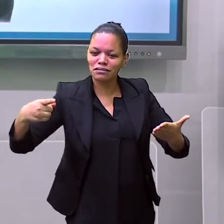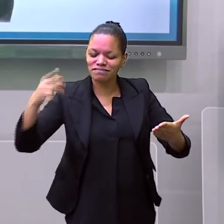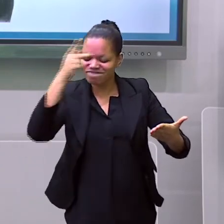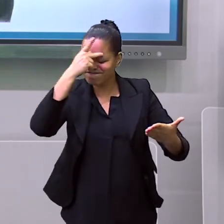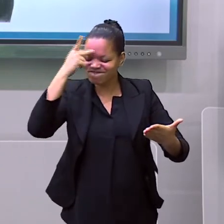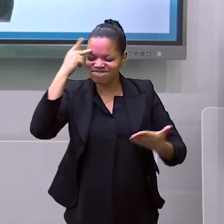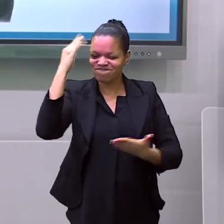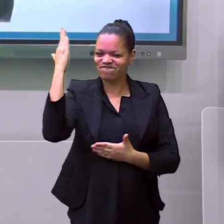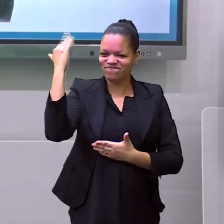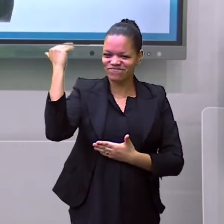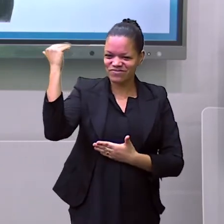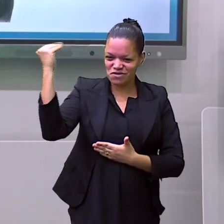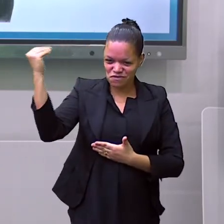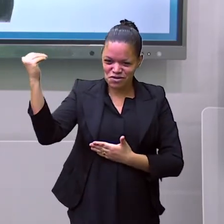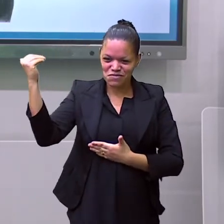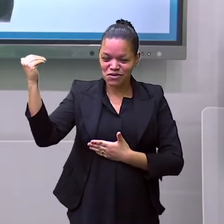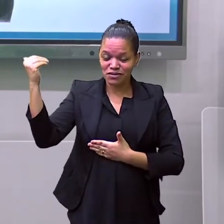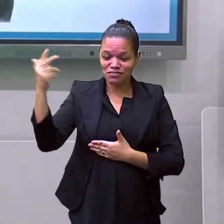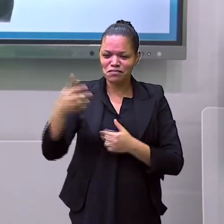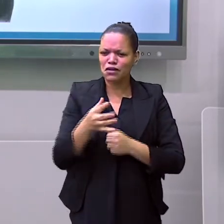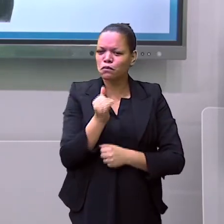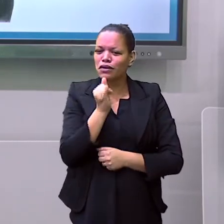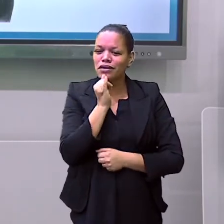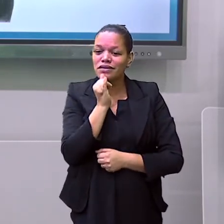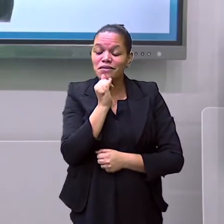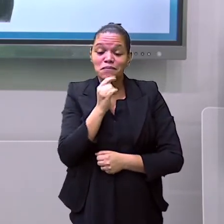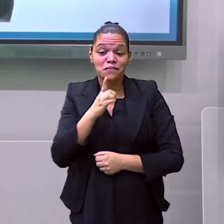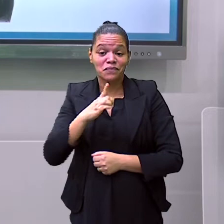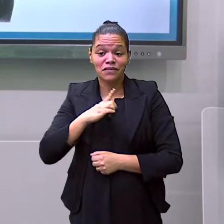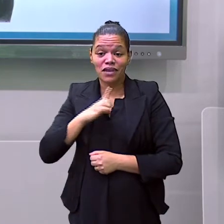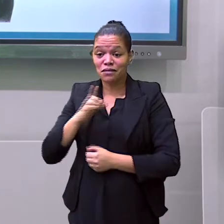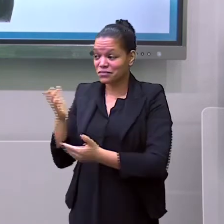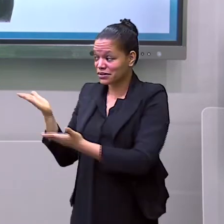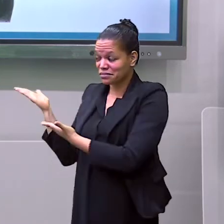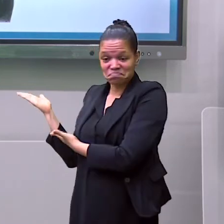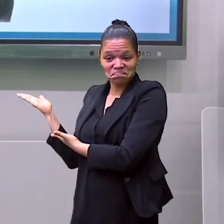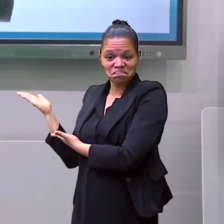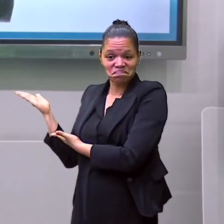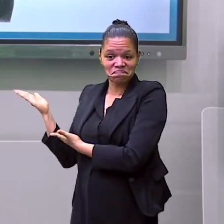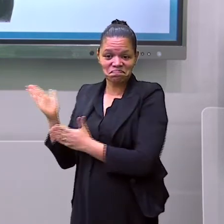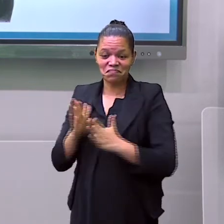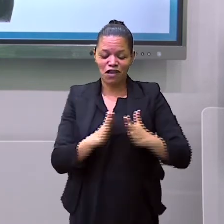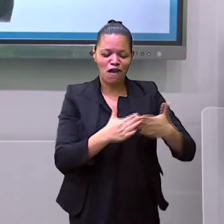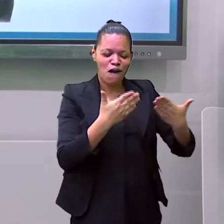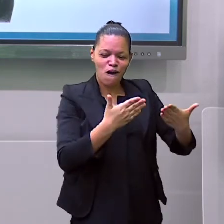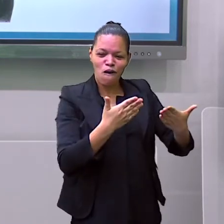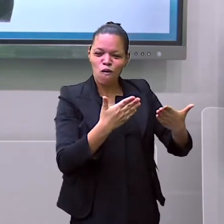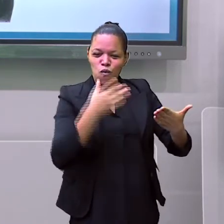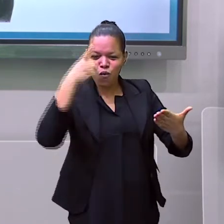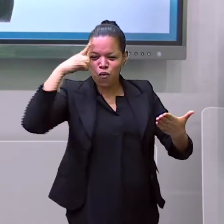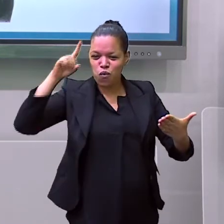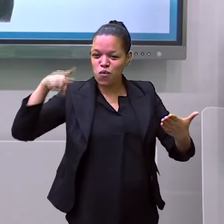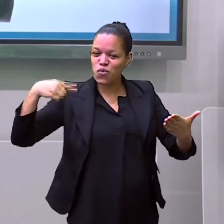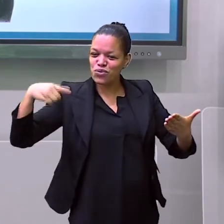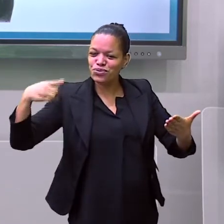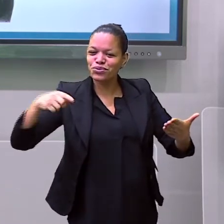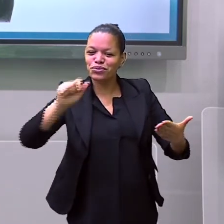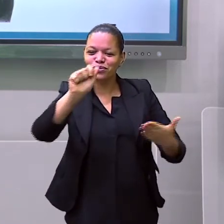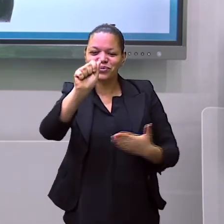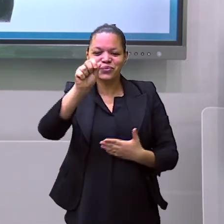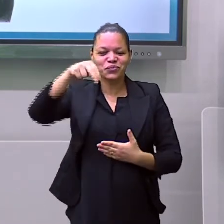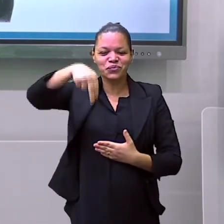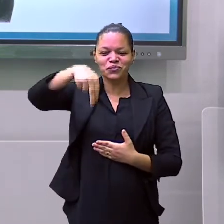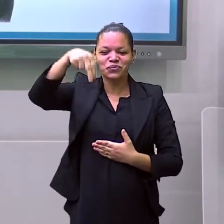exemplo, hoje eu trouxe aqui para vocês sobre o diário de Anne Frank, o relato pessoal